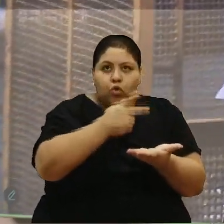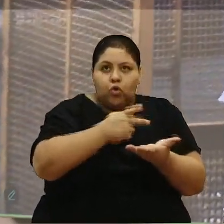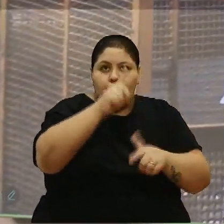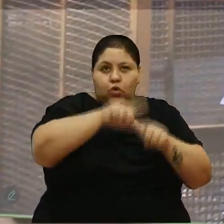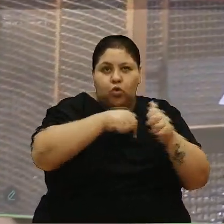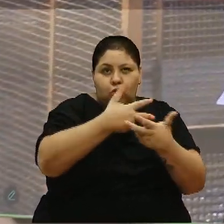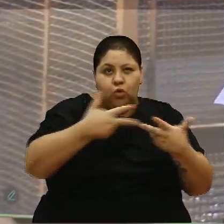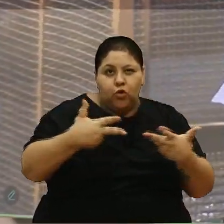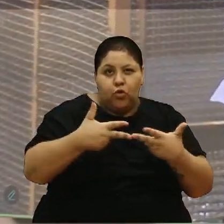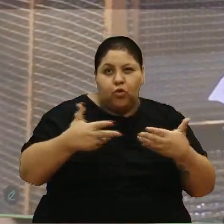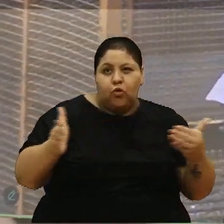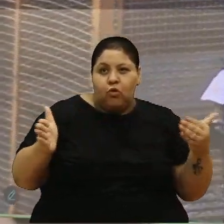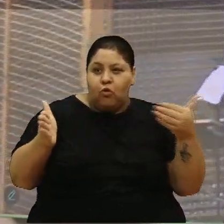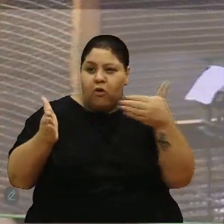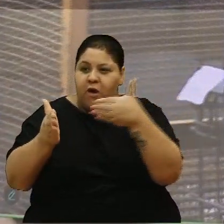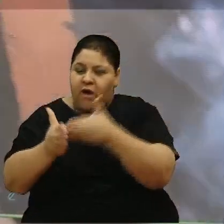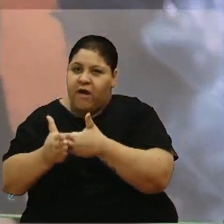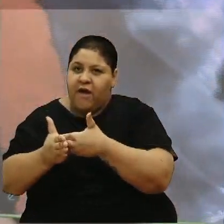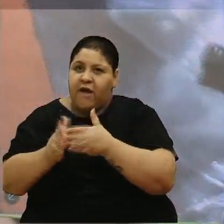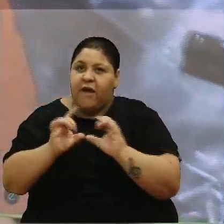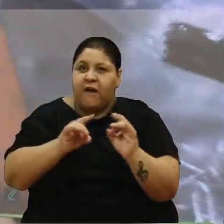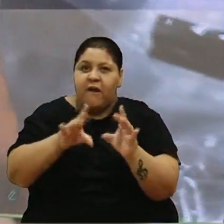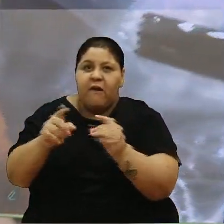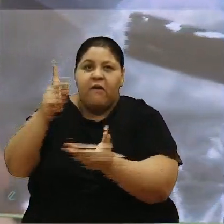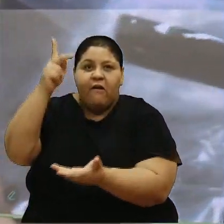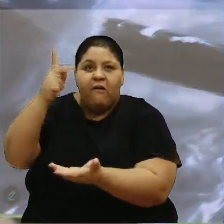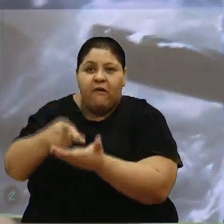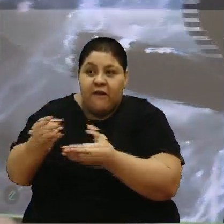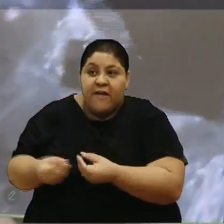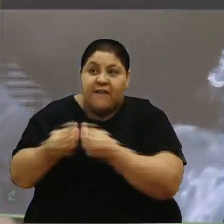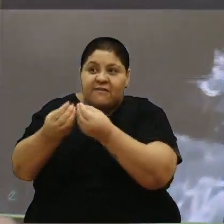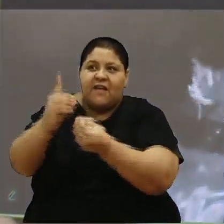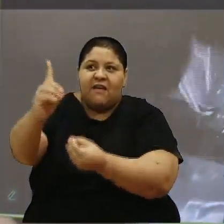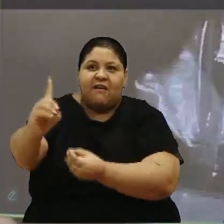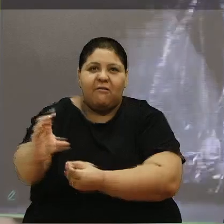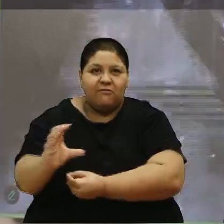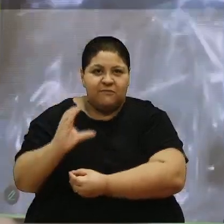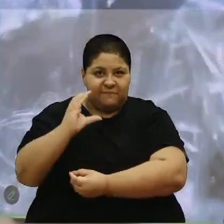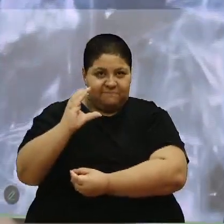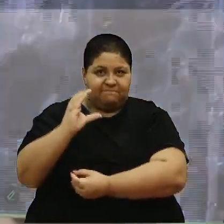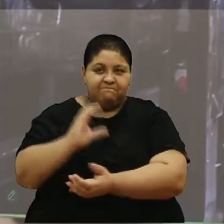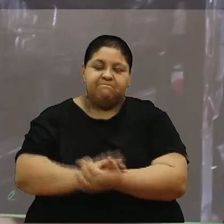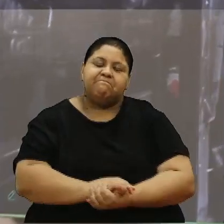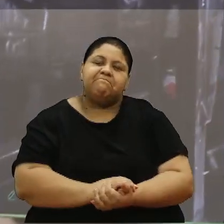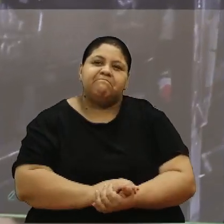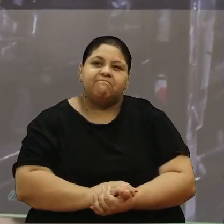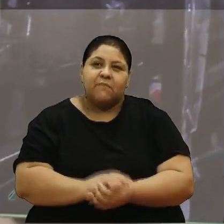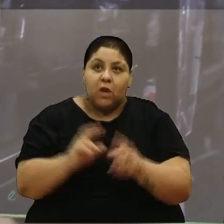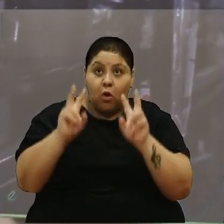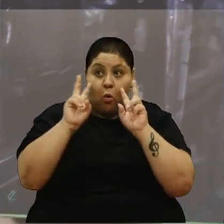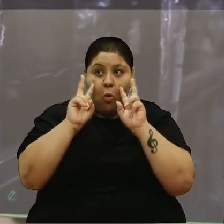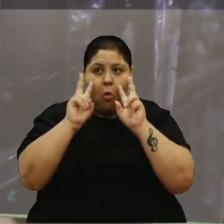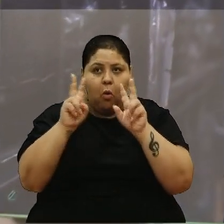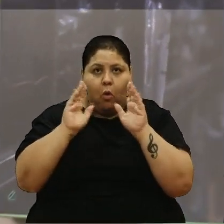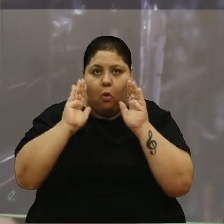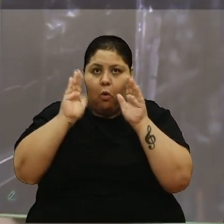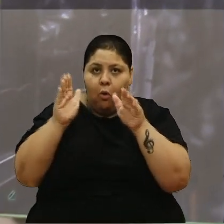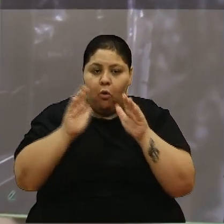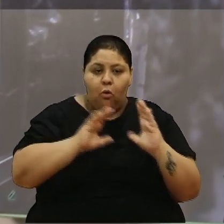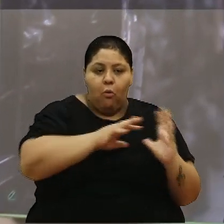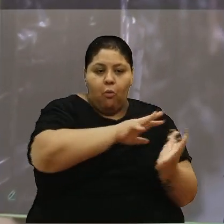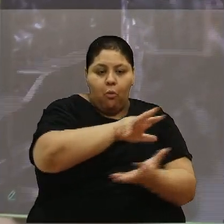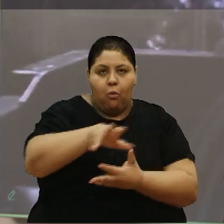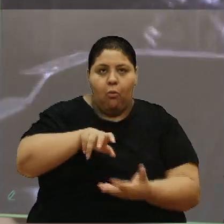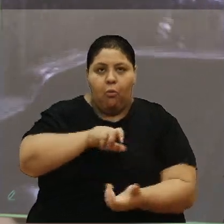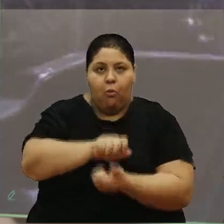até a expedição do produto final e a entrega aos clientes. Com um olhar atento para a sustentabilidade